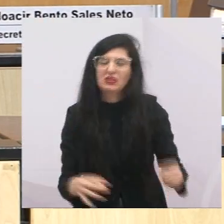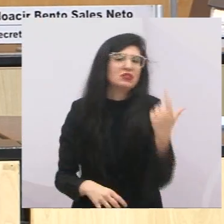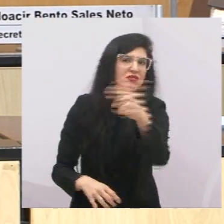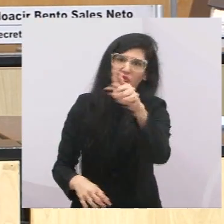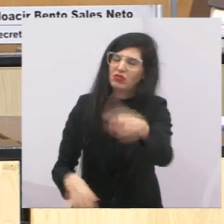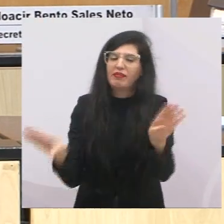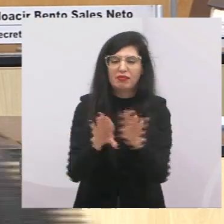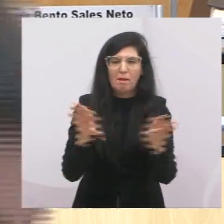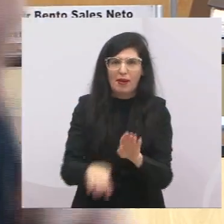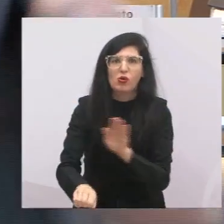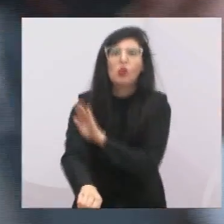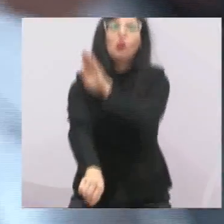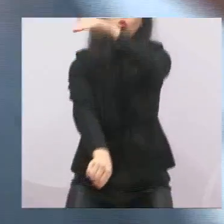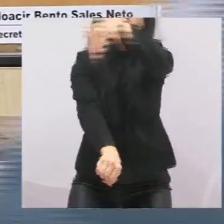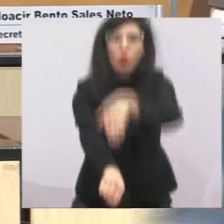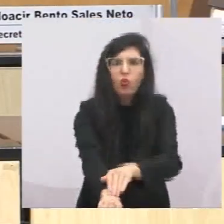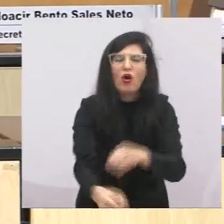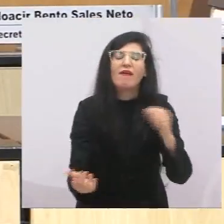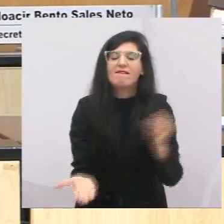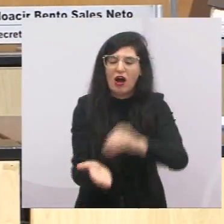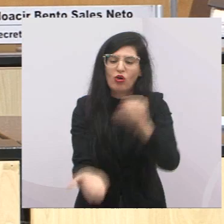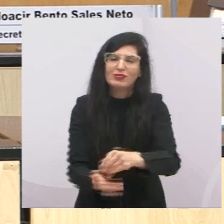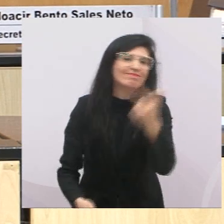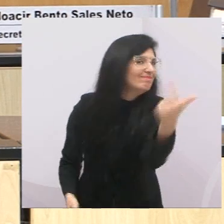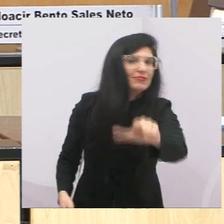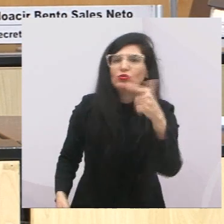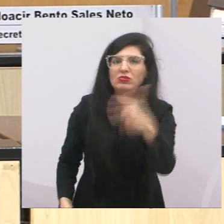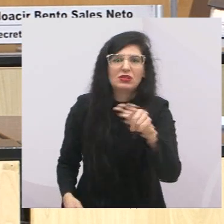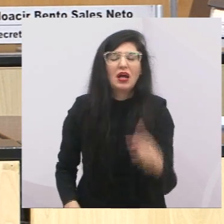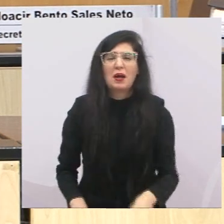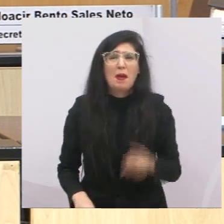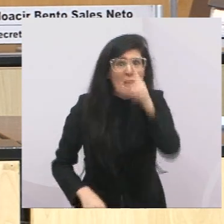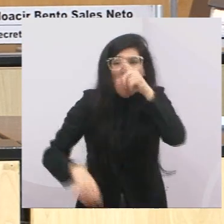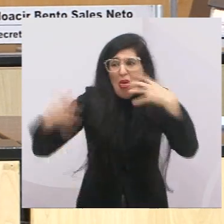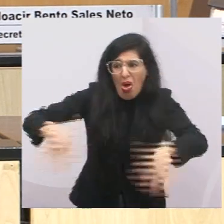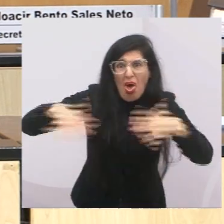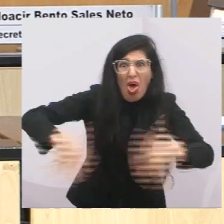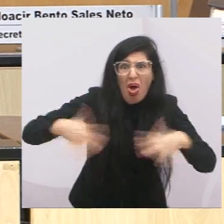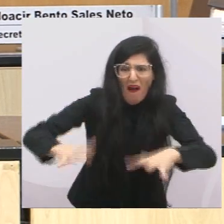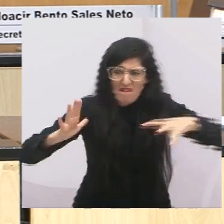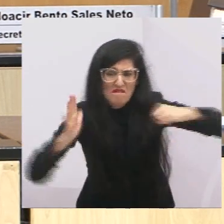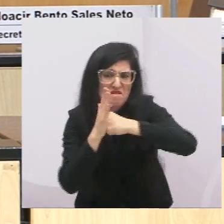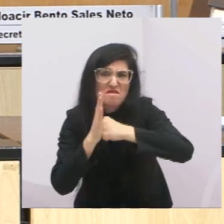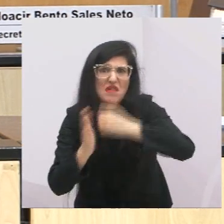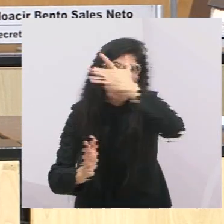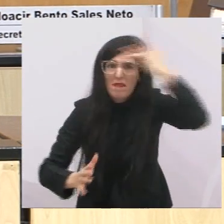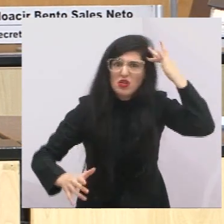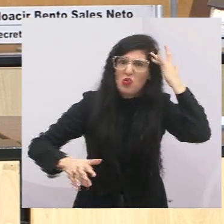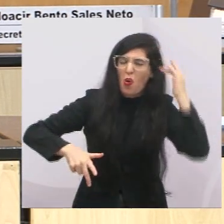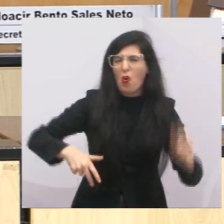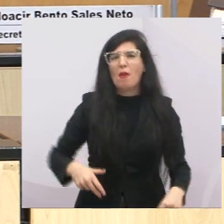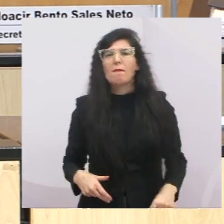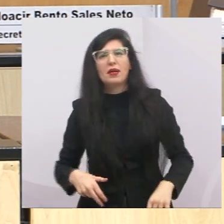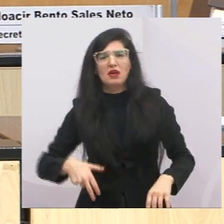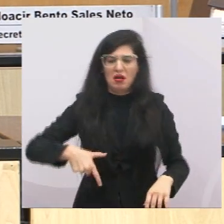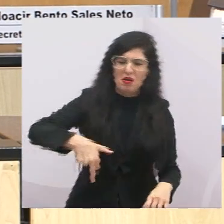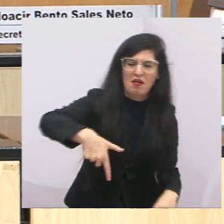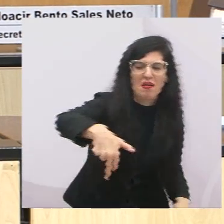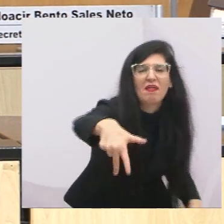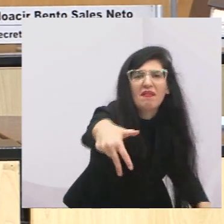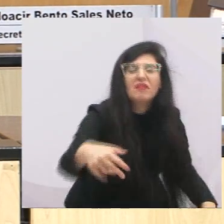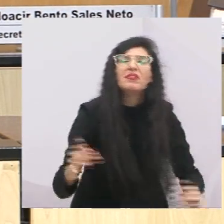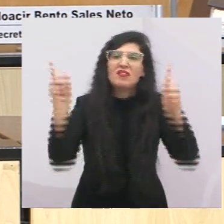considerando as altas velocidades praticadas pelos motoristas, oferecendo risco de acidentes aos pedestres, principalmente aos deficientes, idosos,